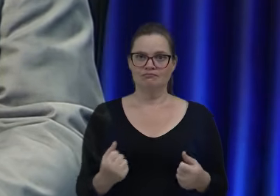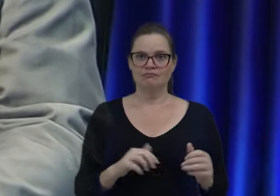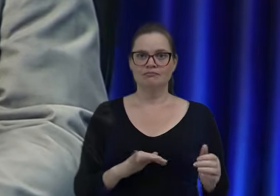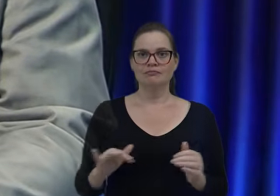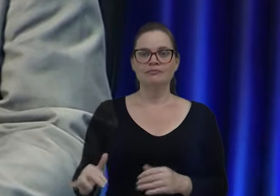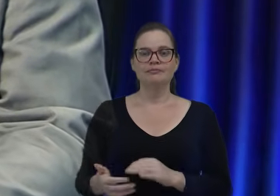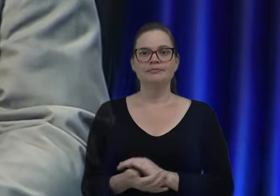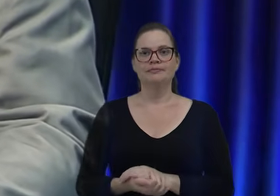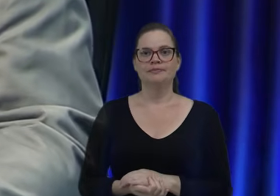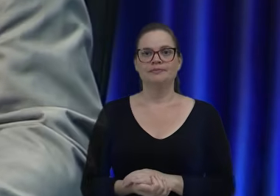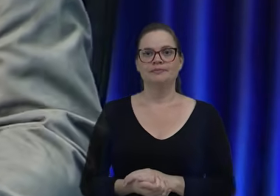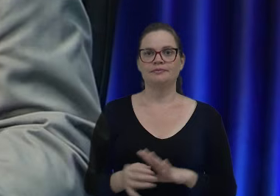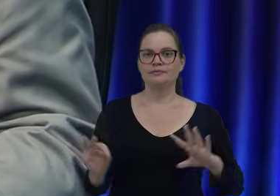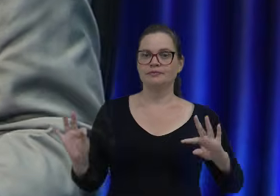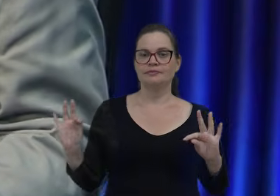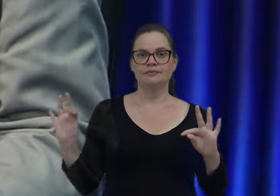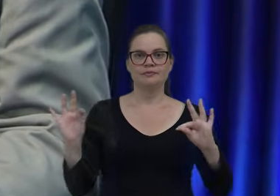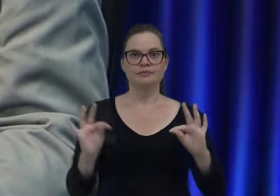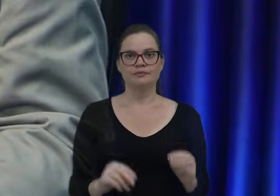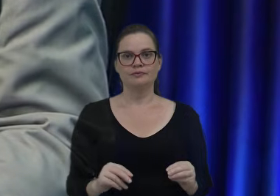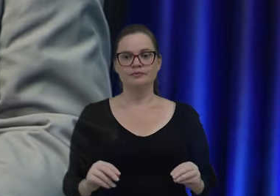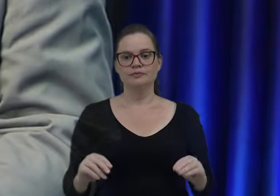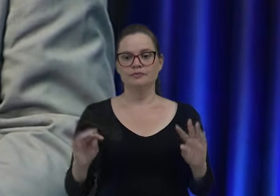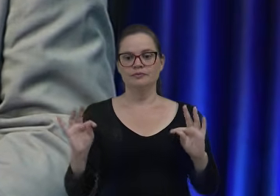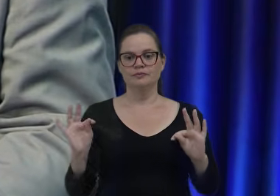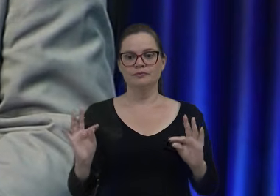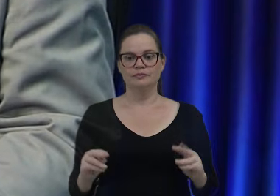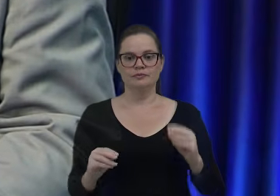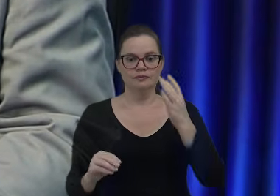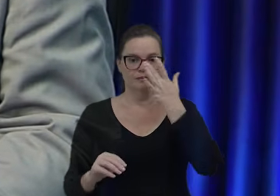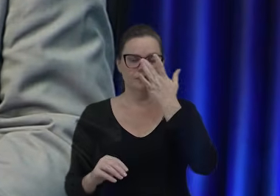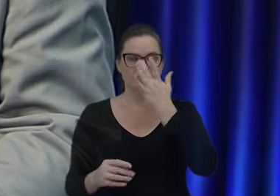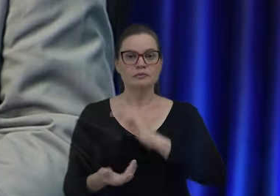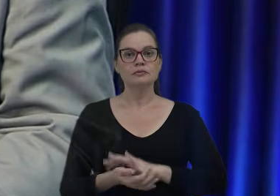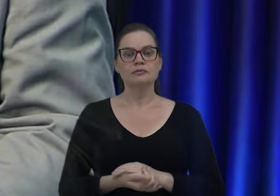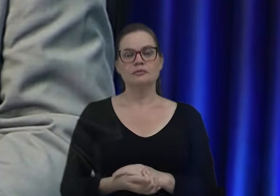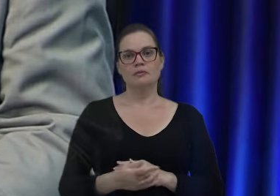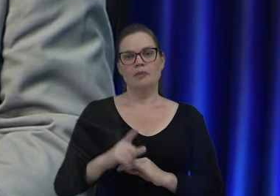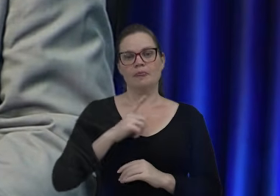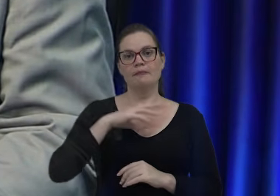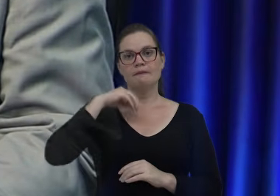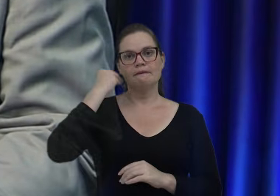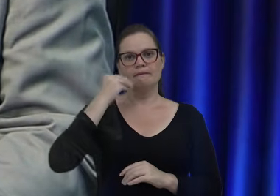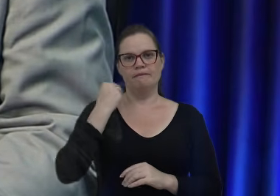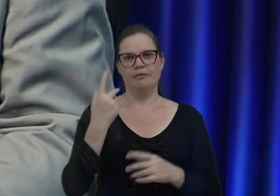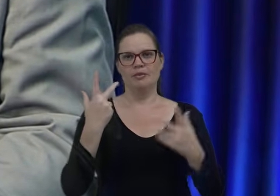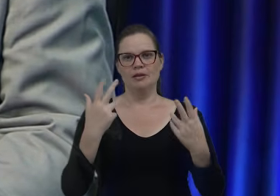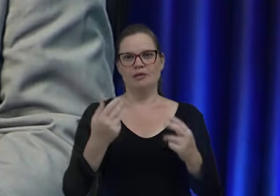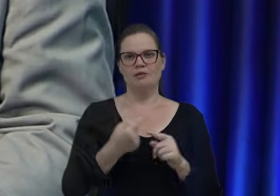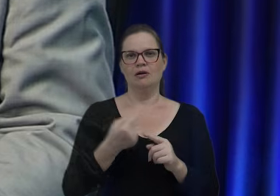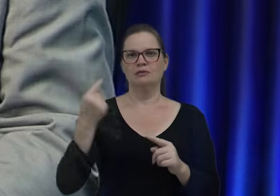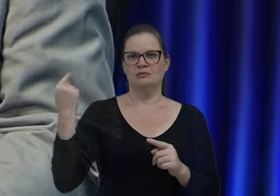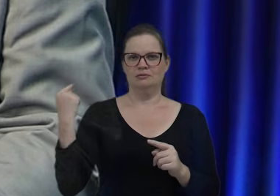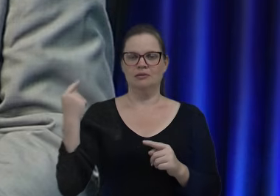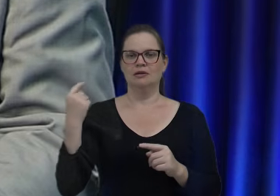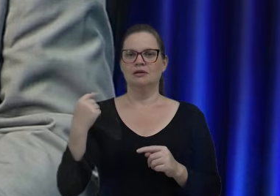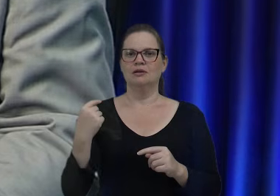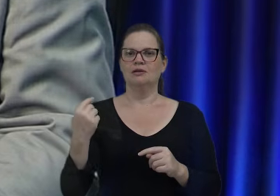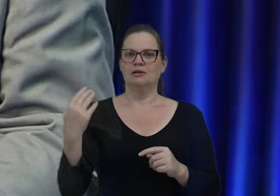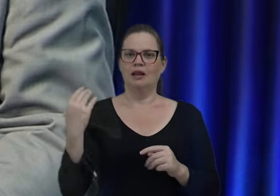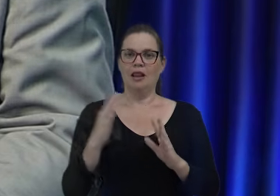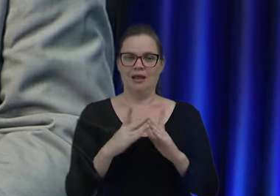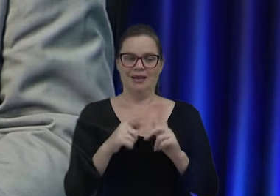E em todos os casos, a experiência que nós tivemos lá na igreja, né, com